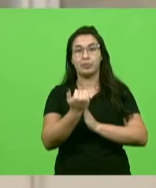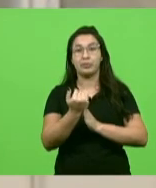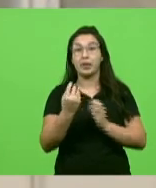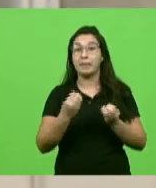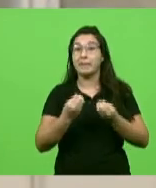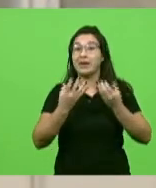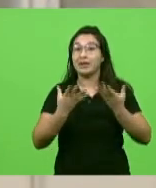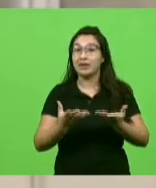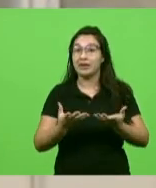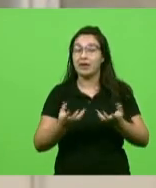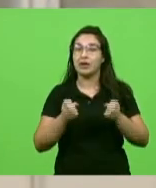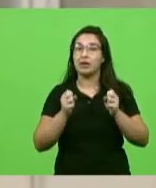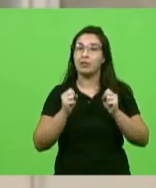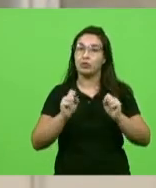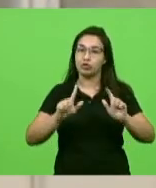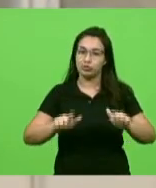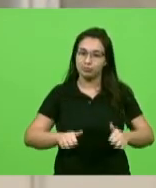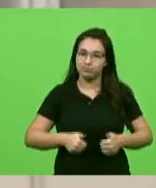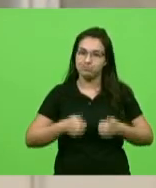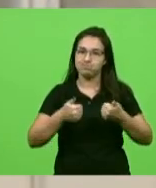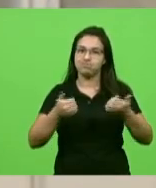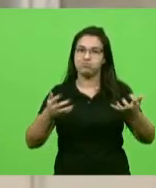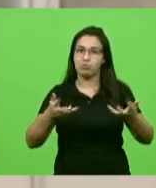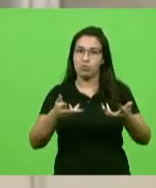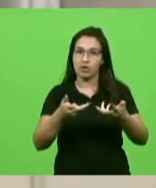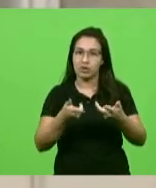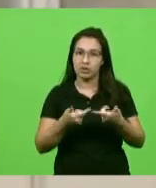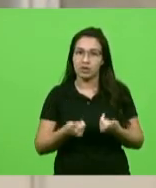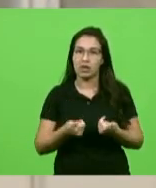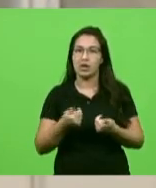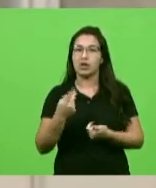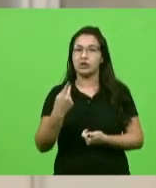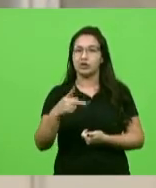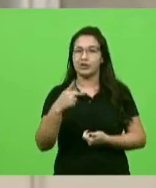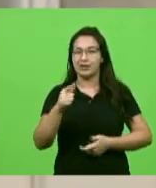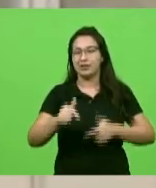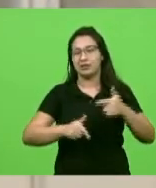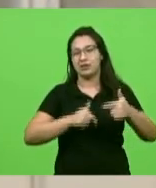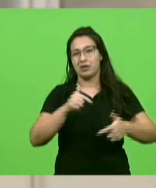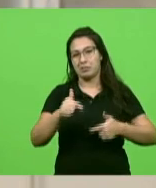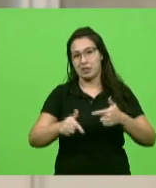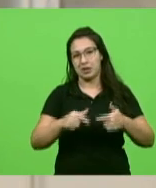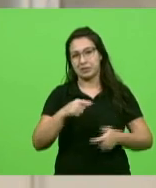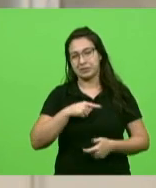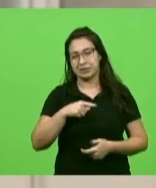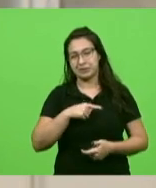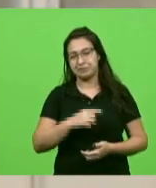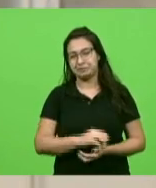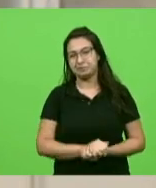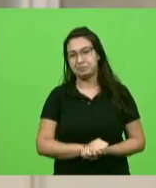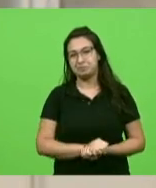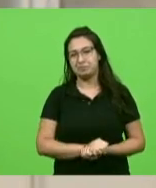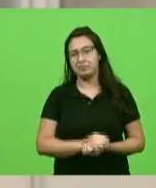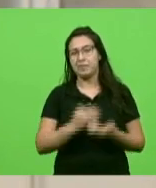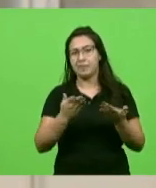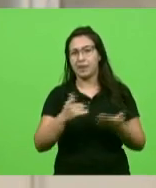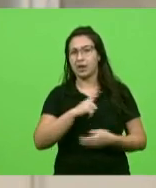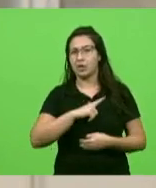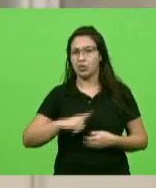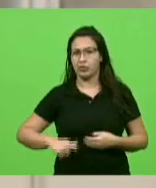eficiência da atuação do seu secretariado é porque ainda que o governador